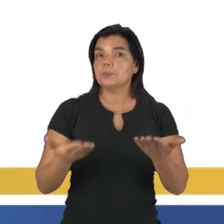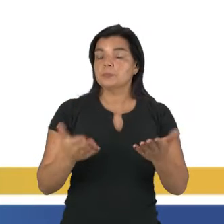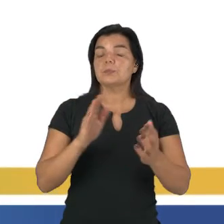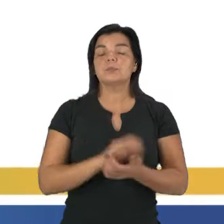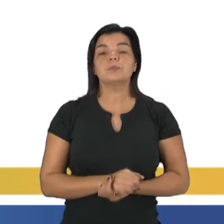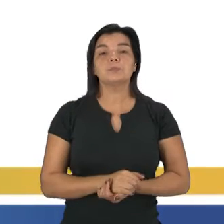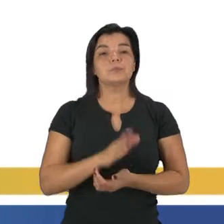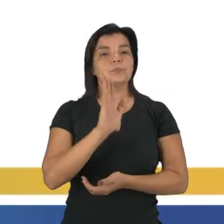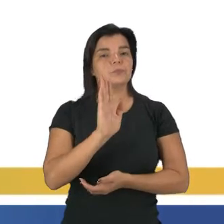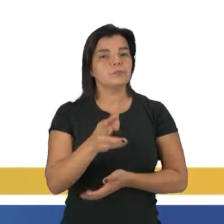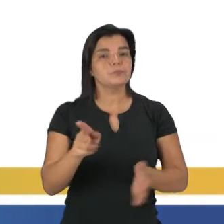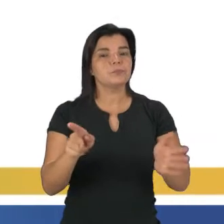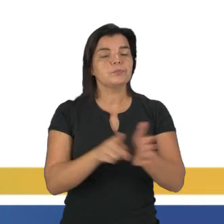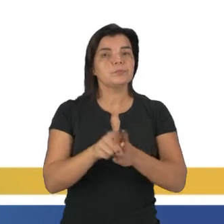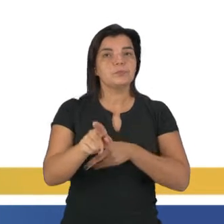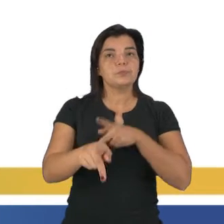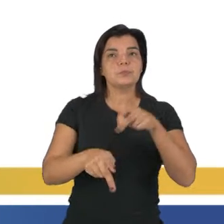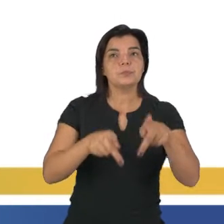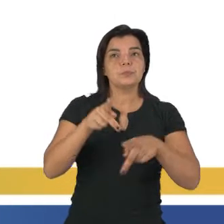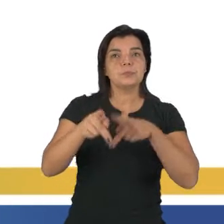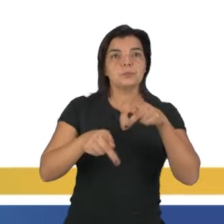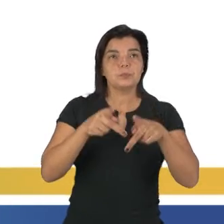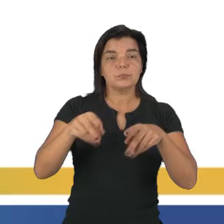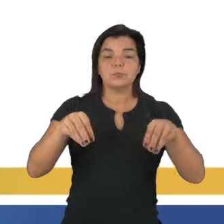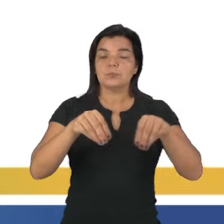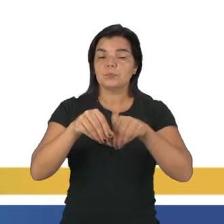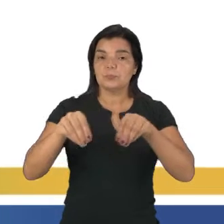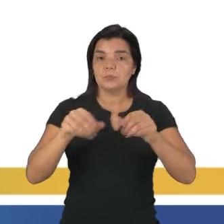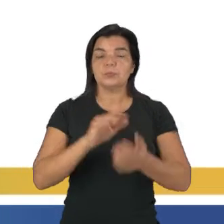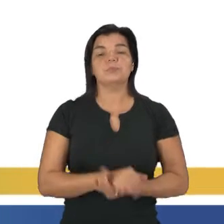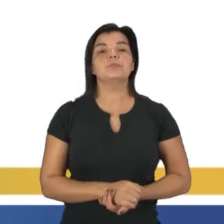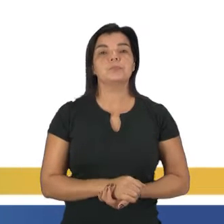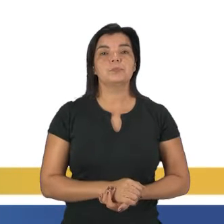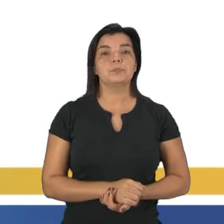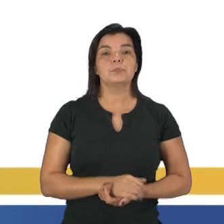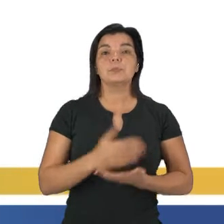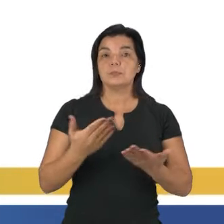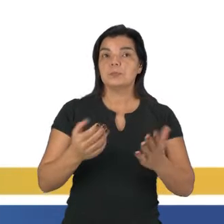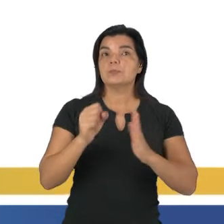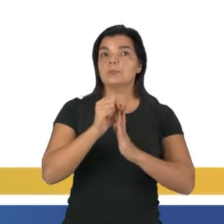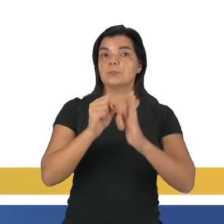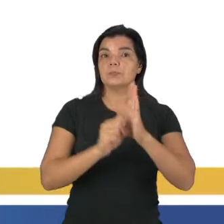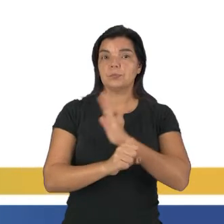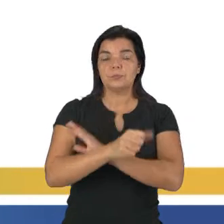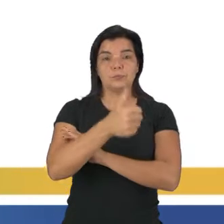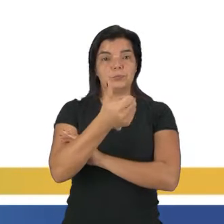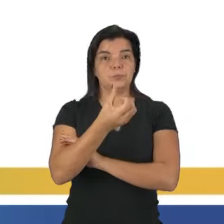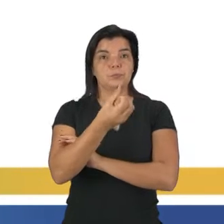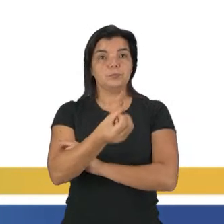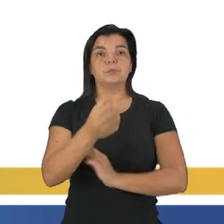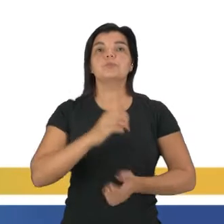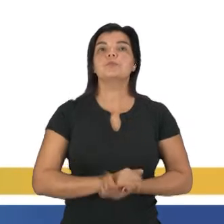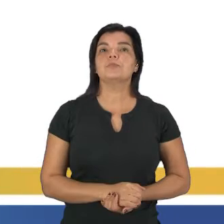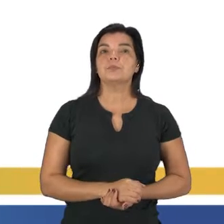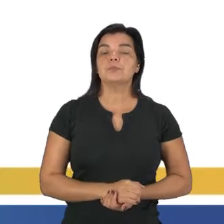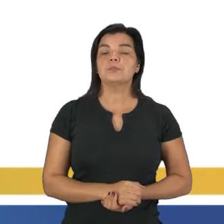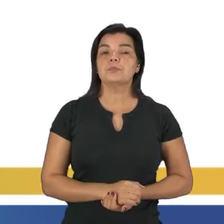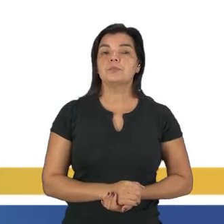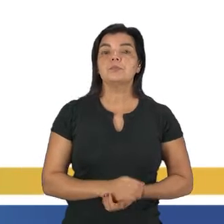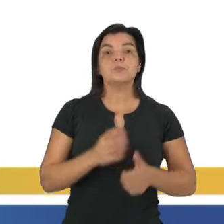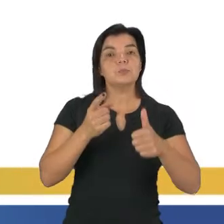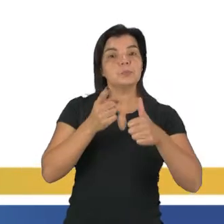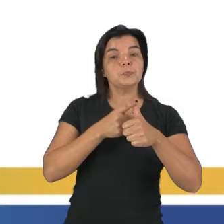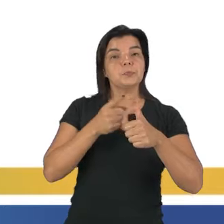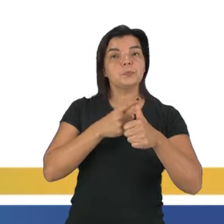que, portanto, já faziam parte da população do nosso território até o século XVI. Eles foram